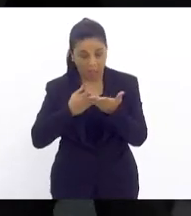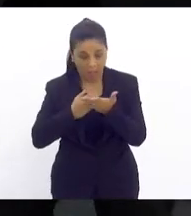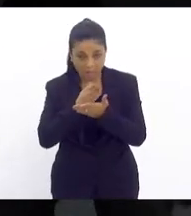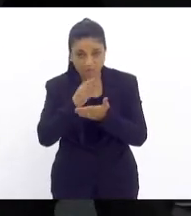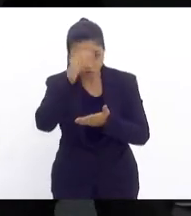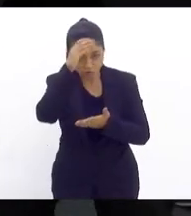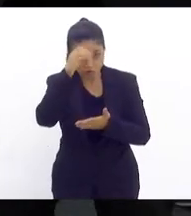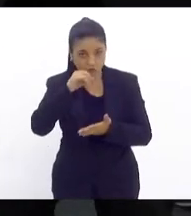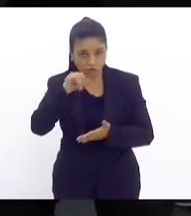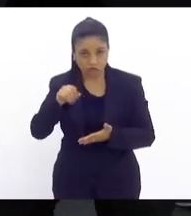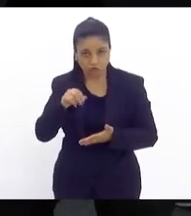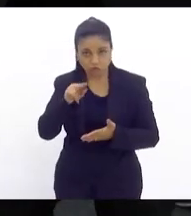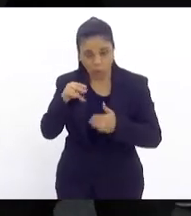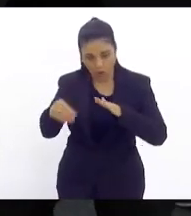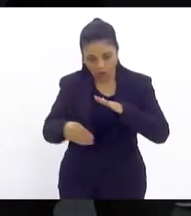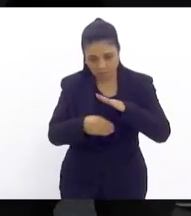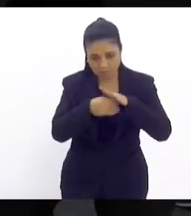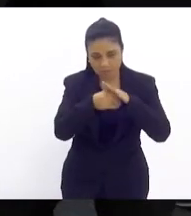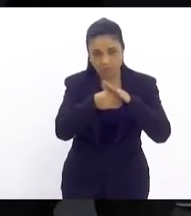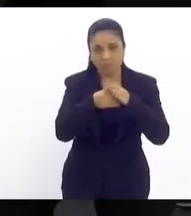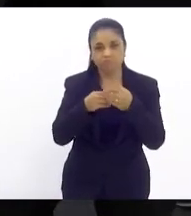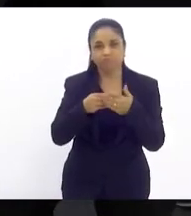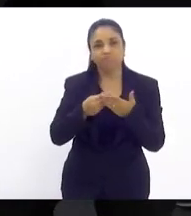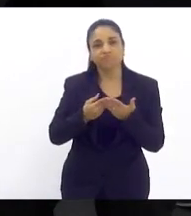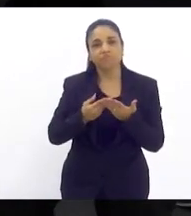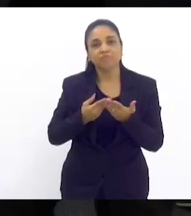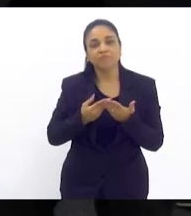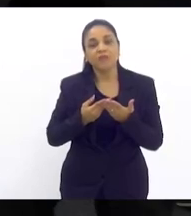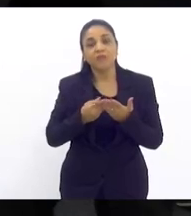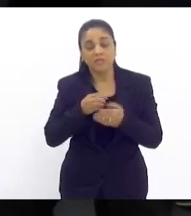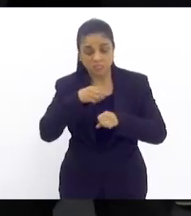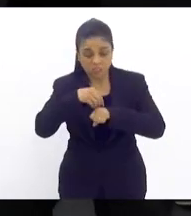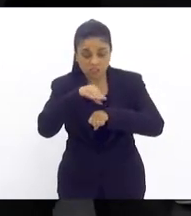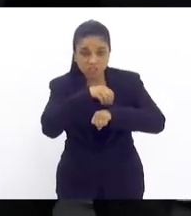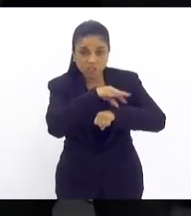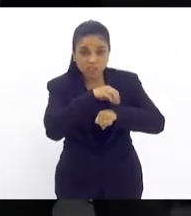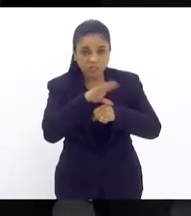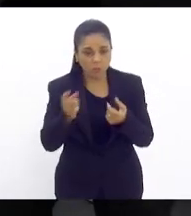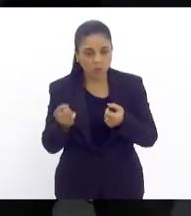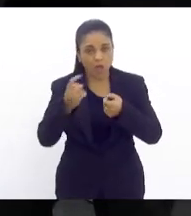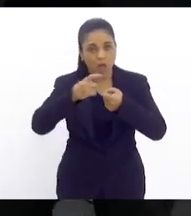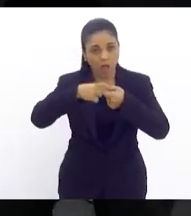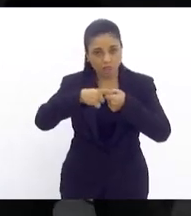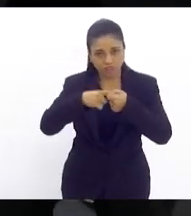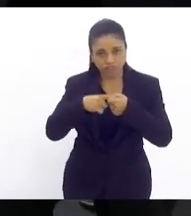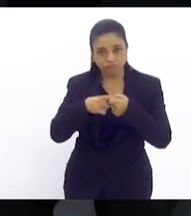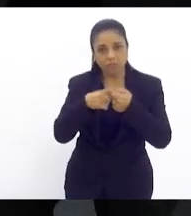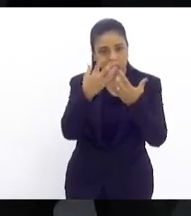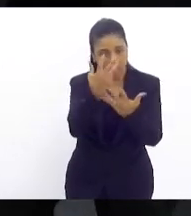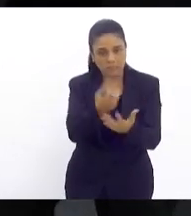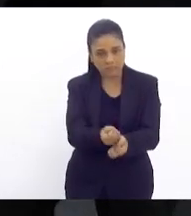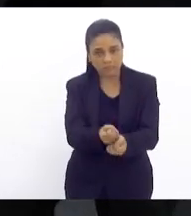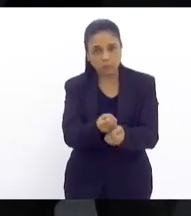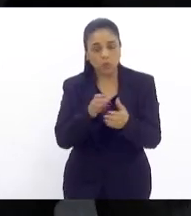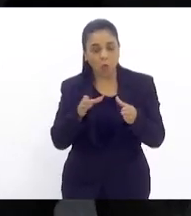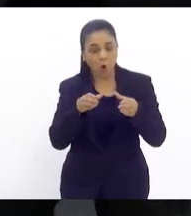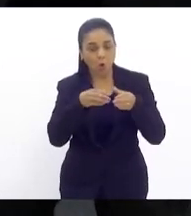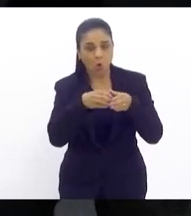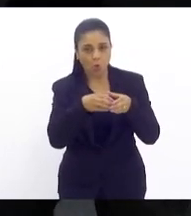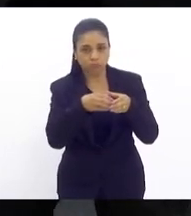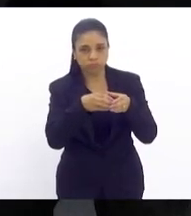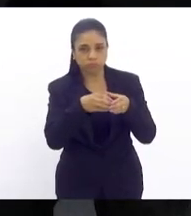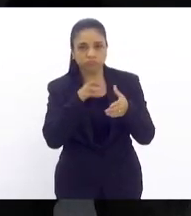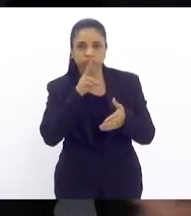nessa emenda que agora essa indicação que nós todos generosamente nos associamos e com a comissão que o deputado Rodrigo